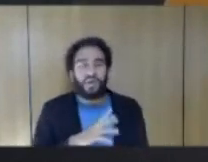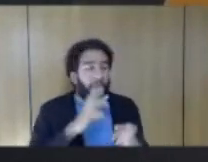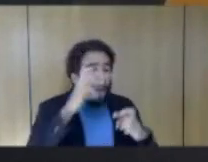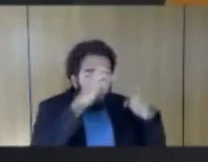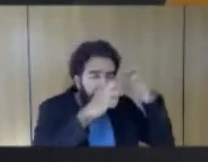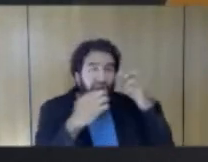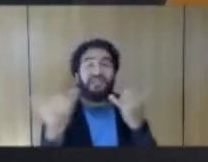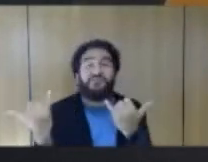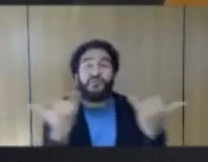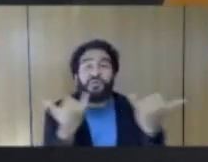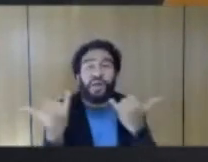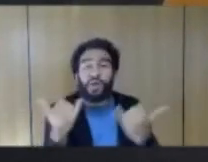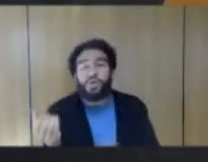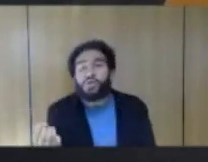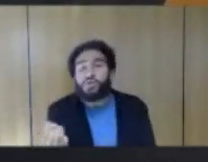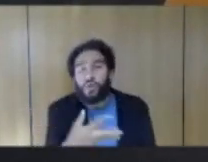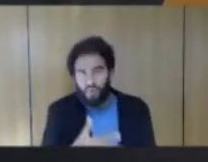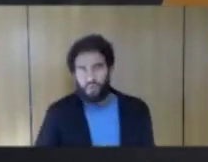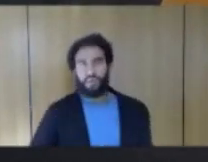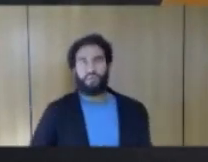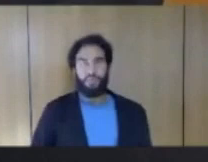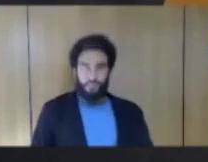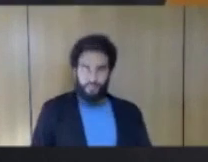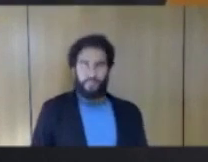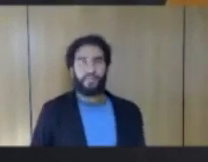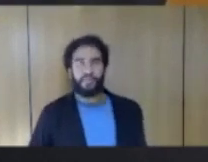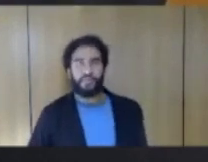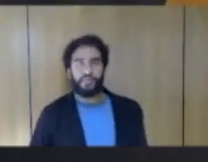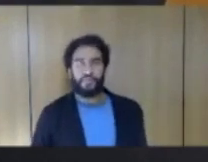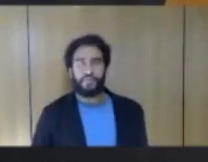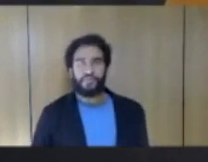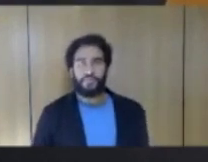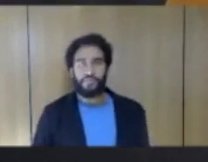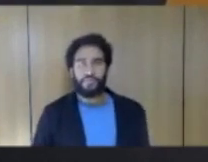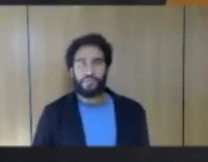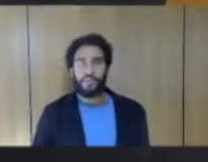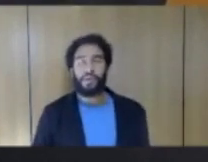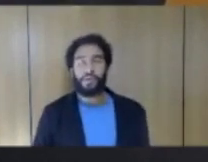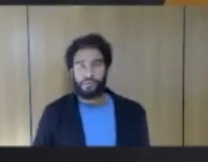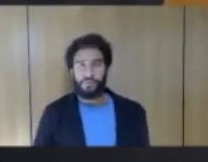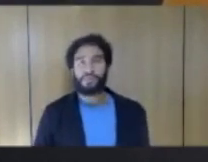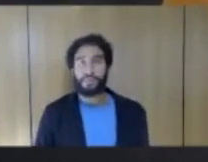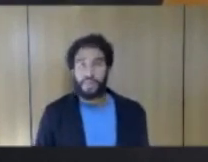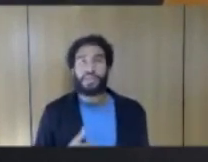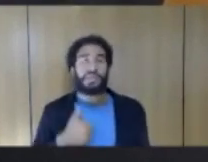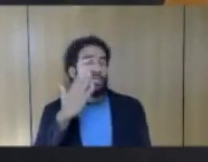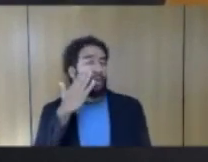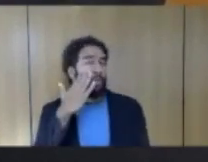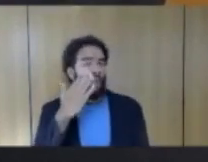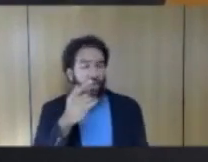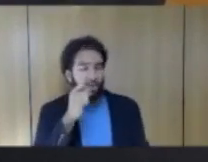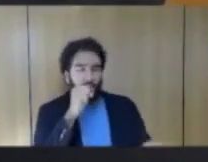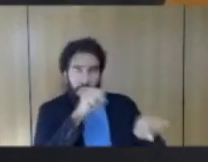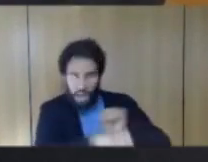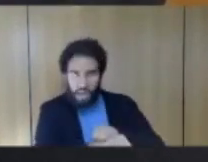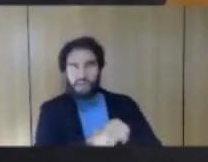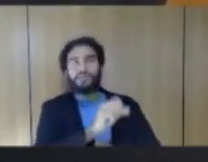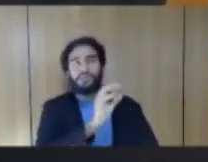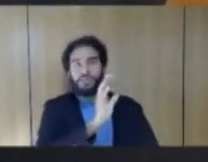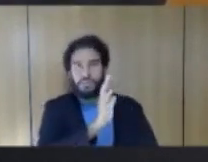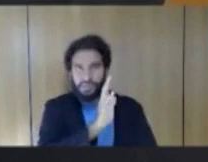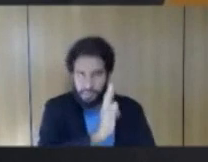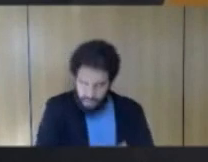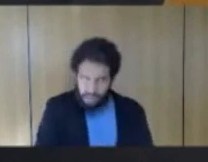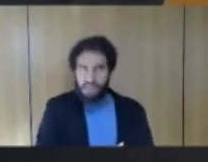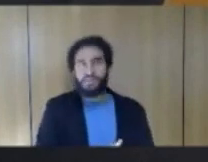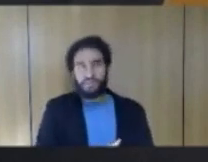investigação agora Se conclui em relação ao patamar da execução e a elementos para